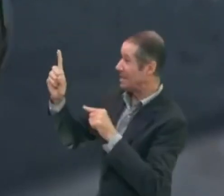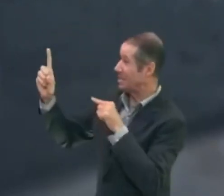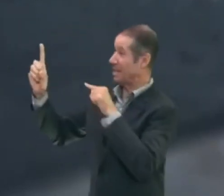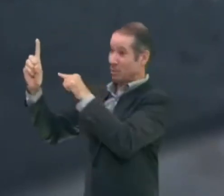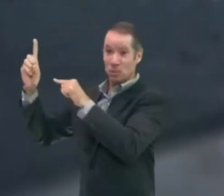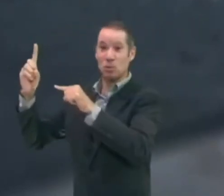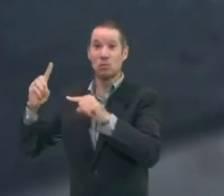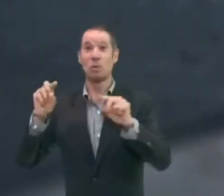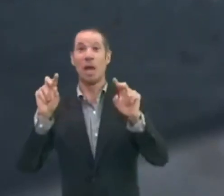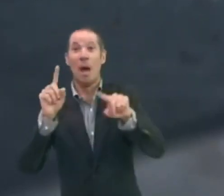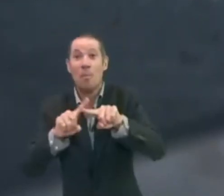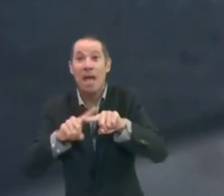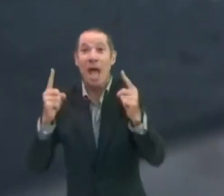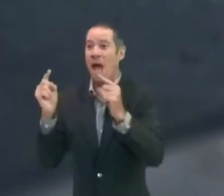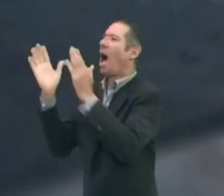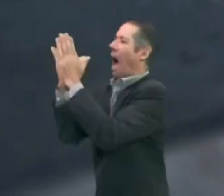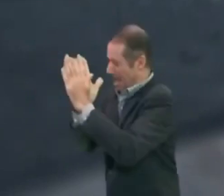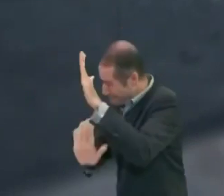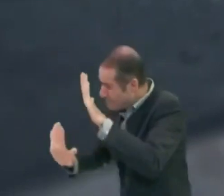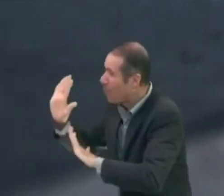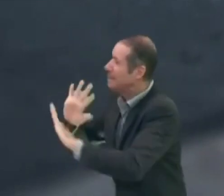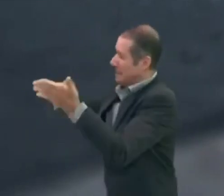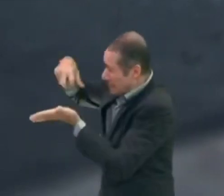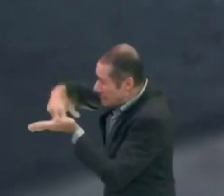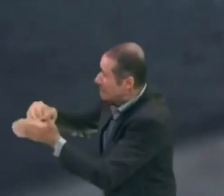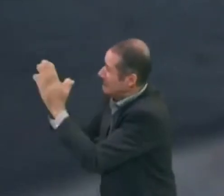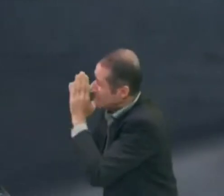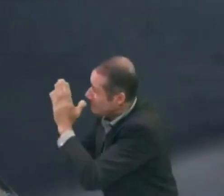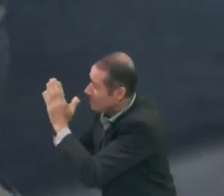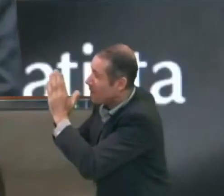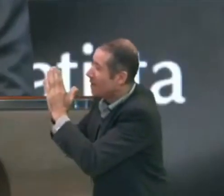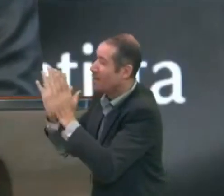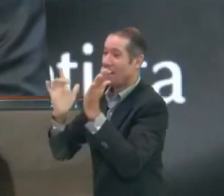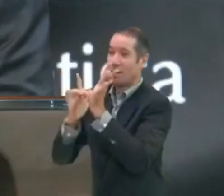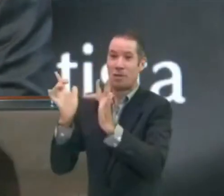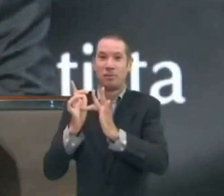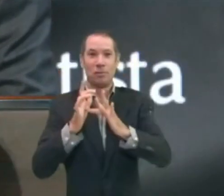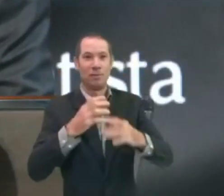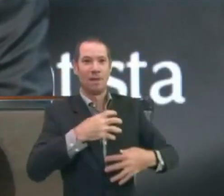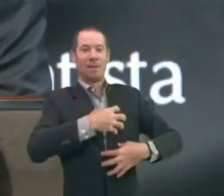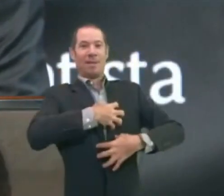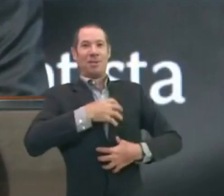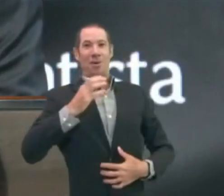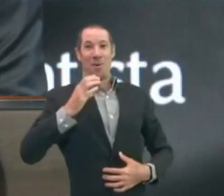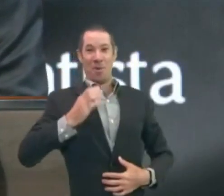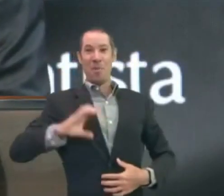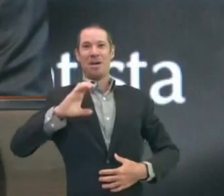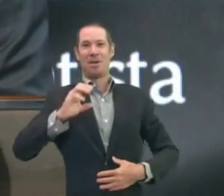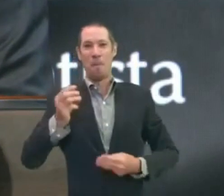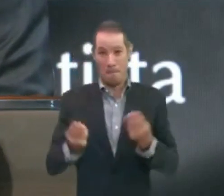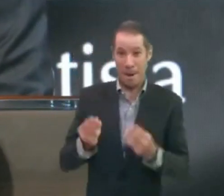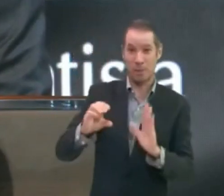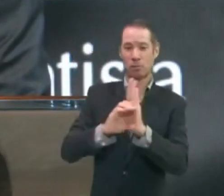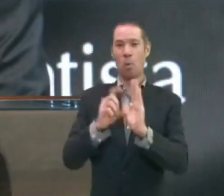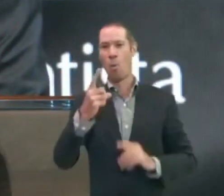da adoração e por causa da súplica, ficou cheio de compaixão. Olha só o que diz Marcos